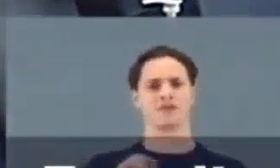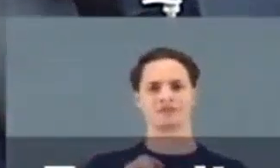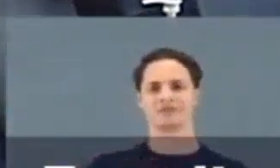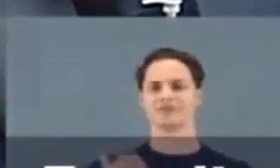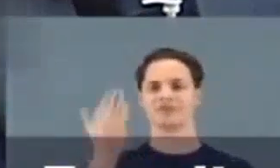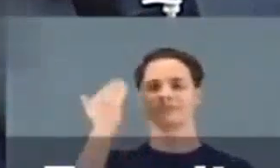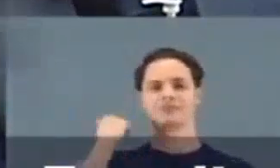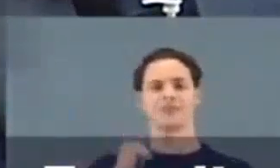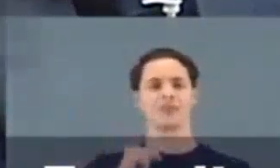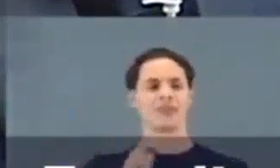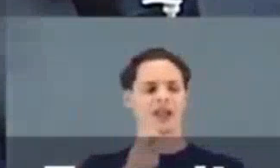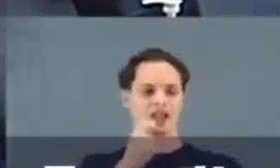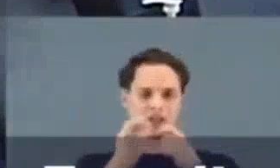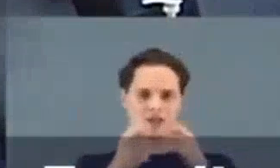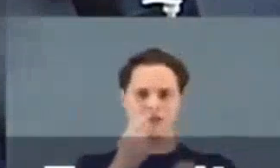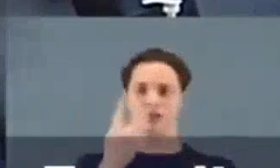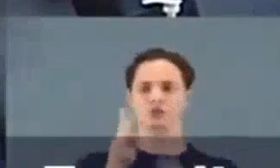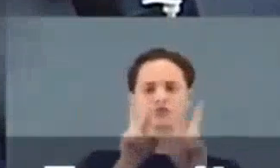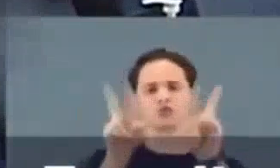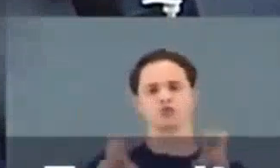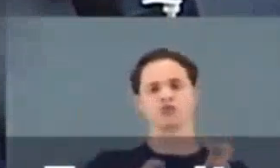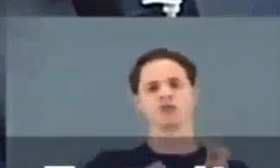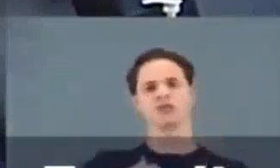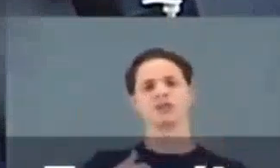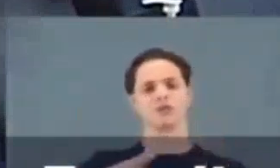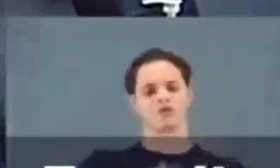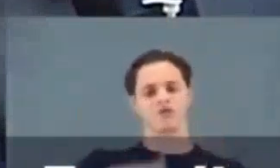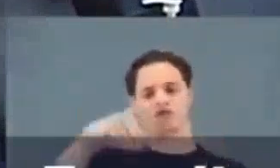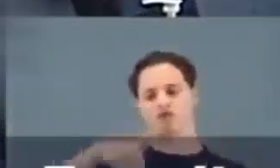dias aí, falando sobre o segundo turno.